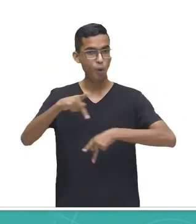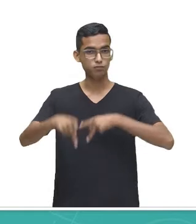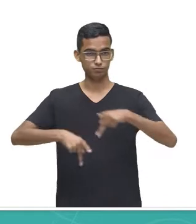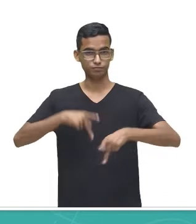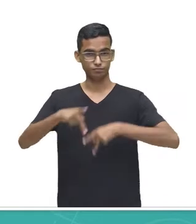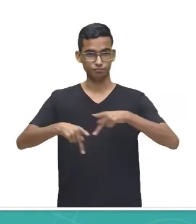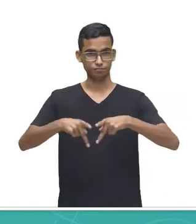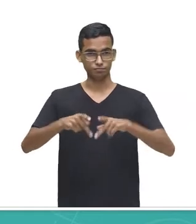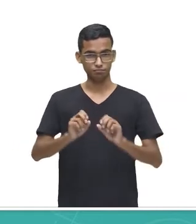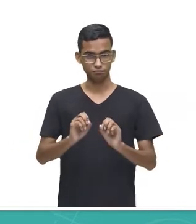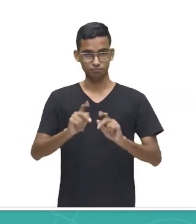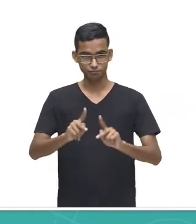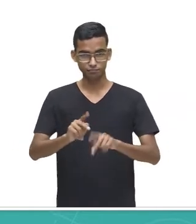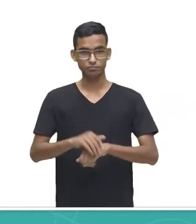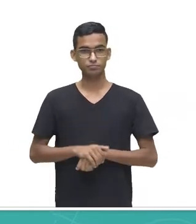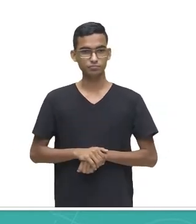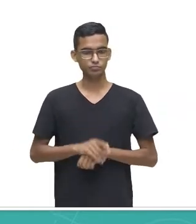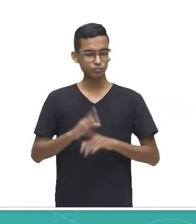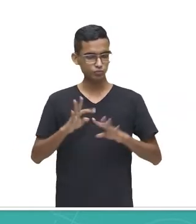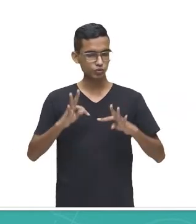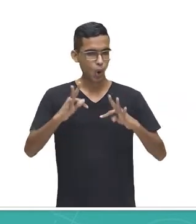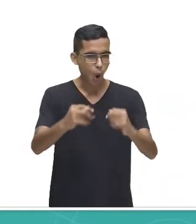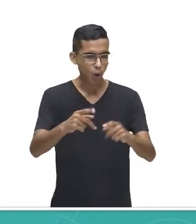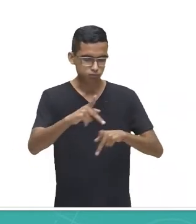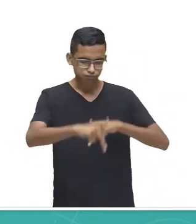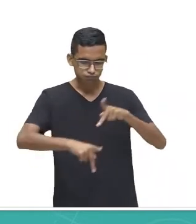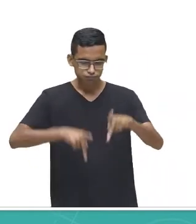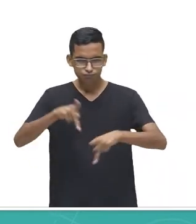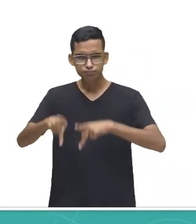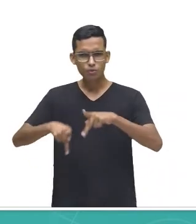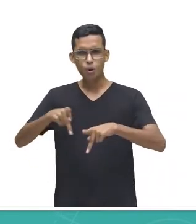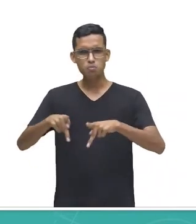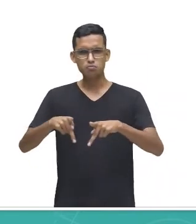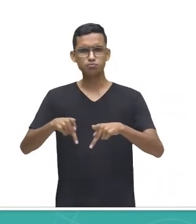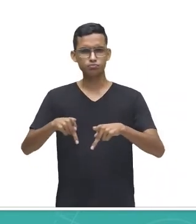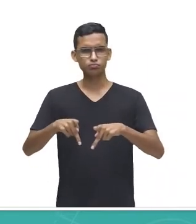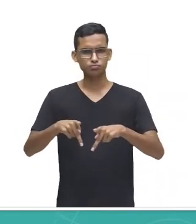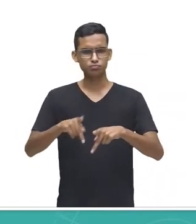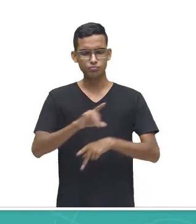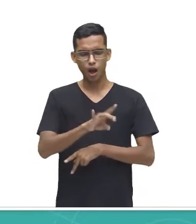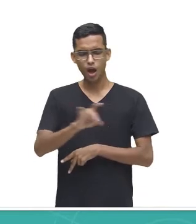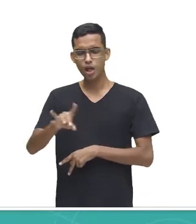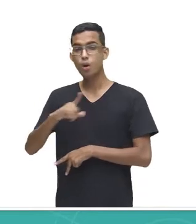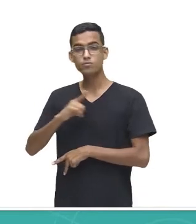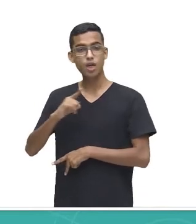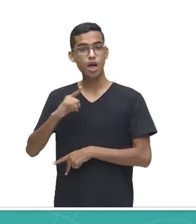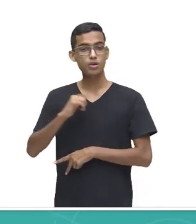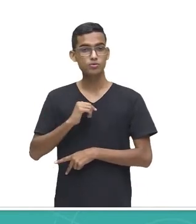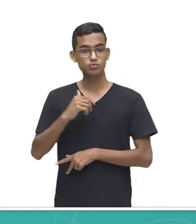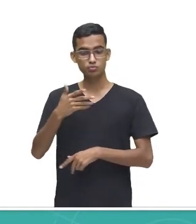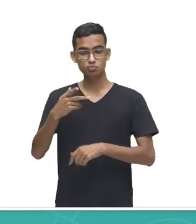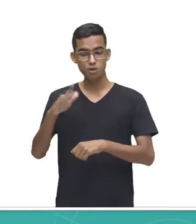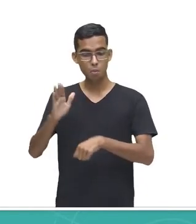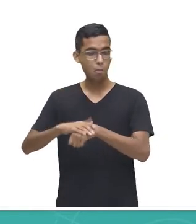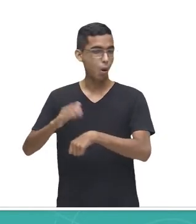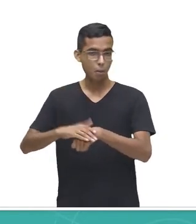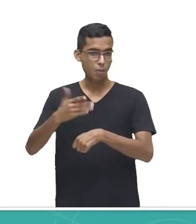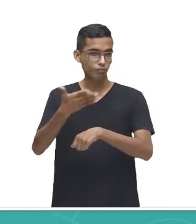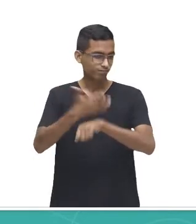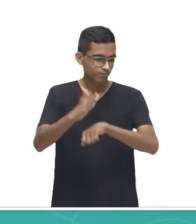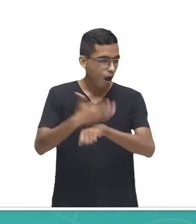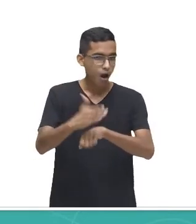comigo. Todo povo, ele tem suas práticas religiosas dentro da